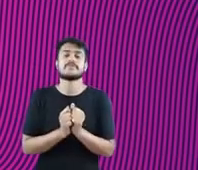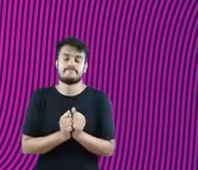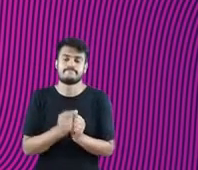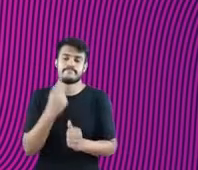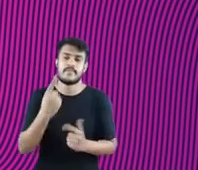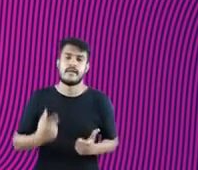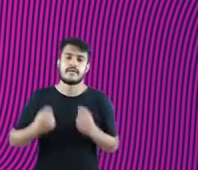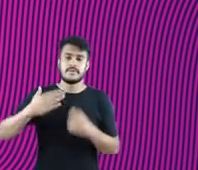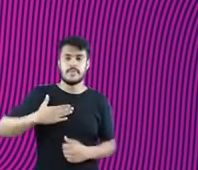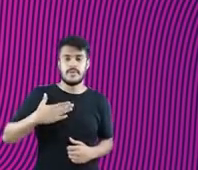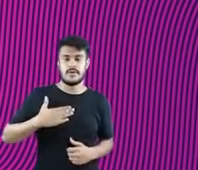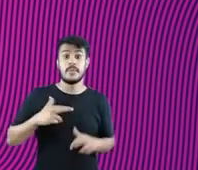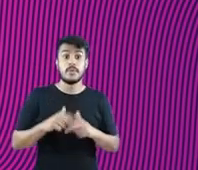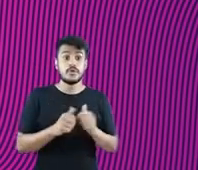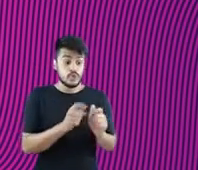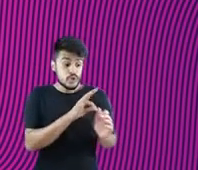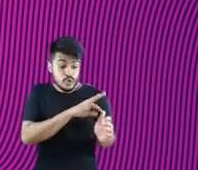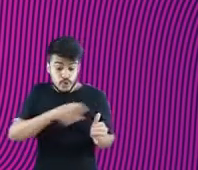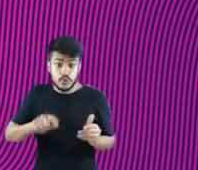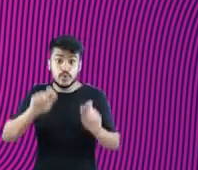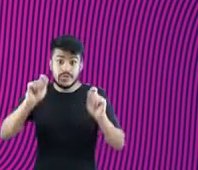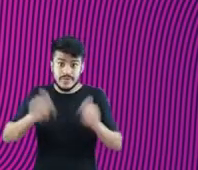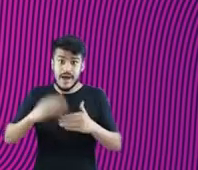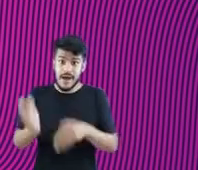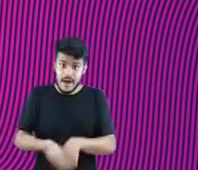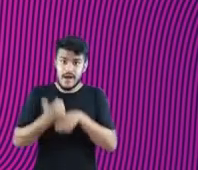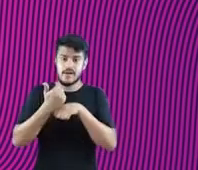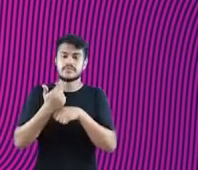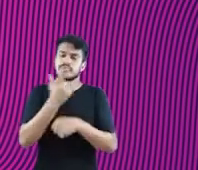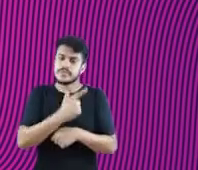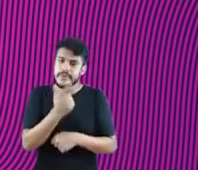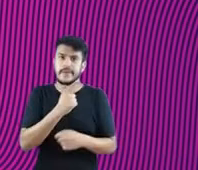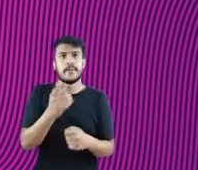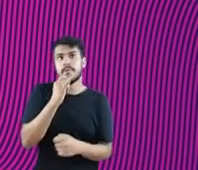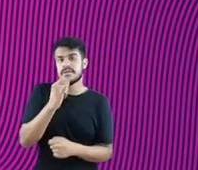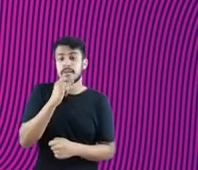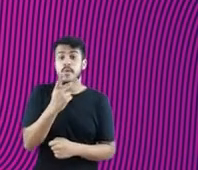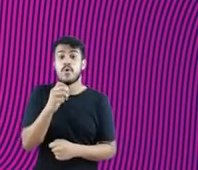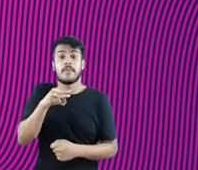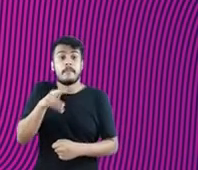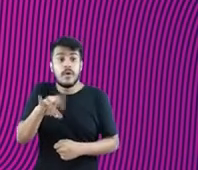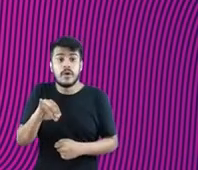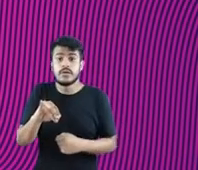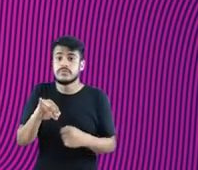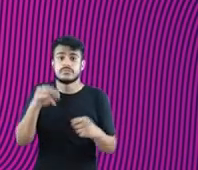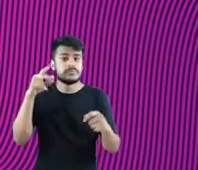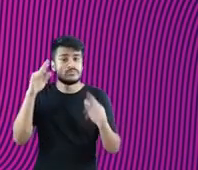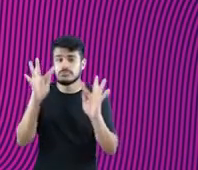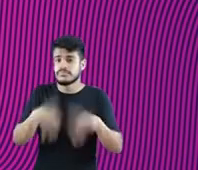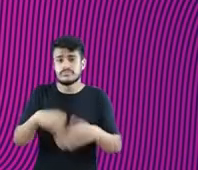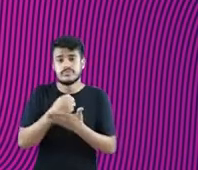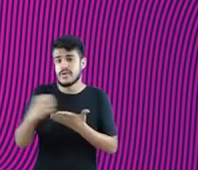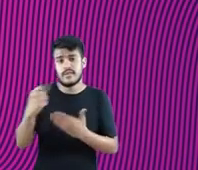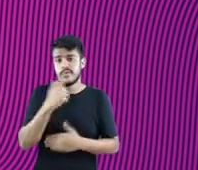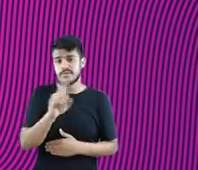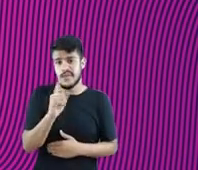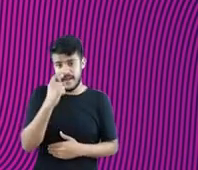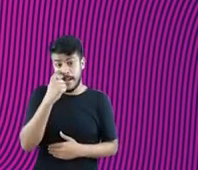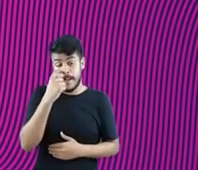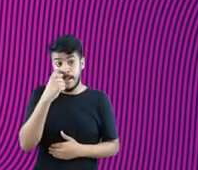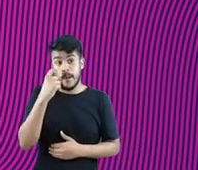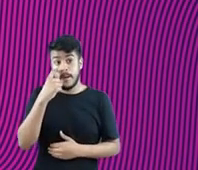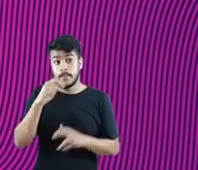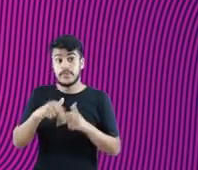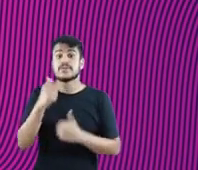gente podia fazer de tratamento, terapia hormonal, a gente cai por terra. Então, a mulher chega, já tive